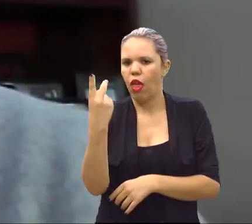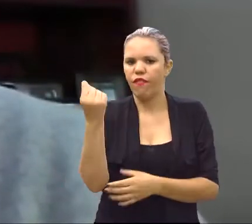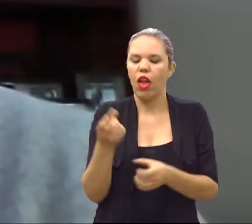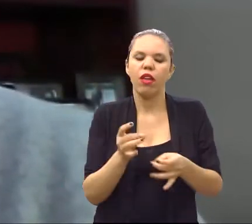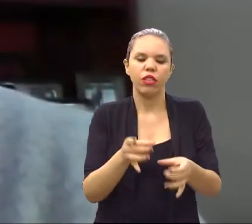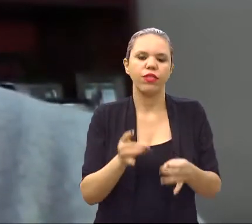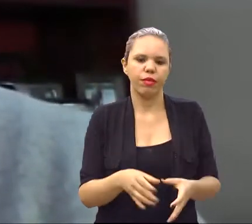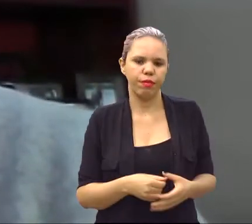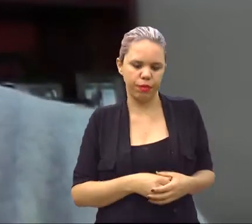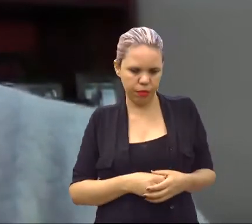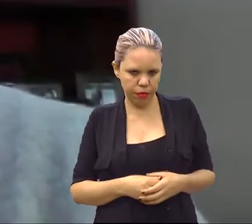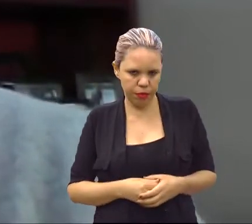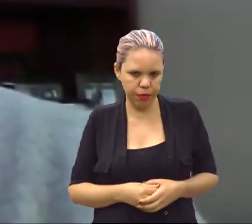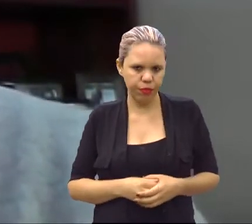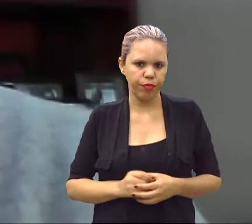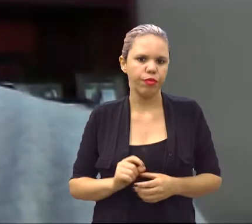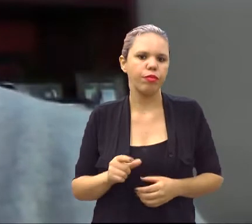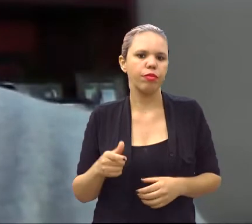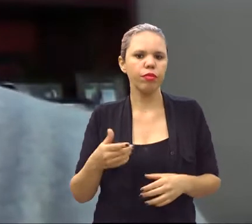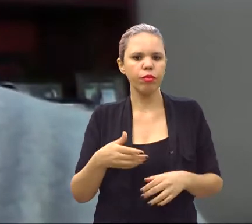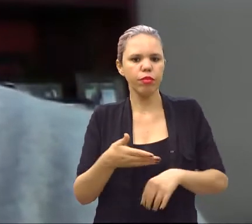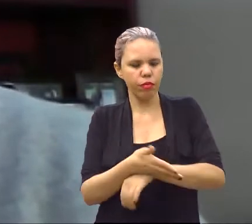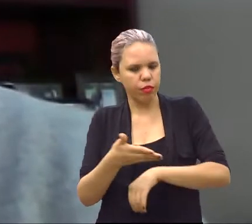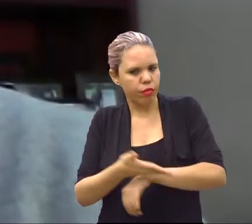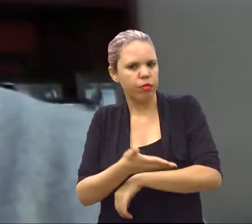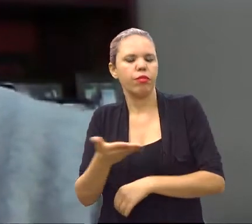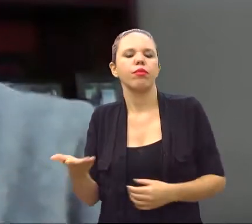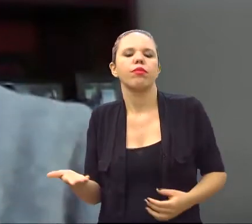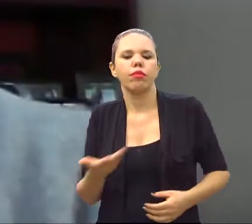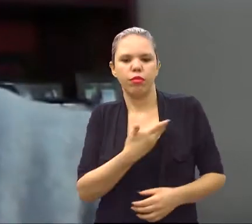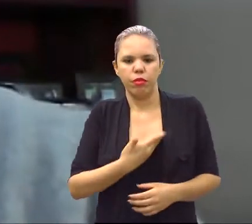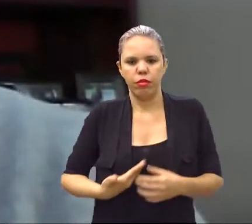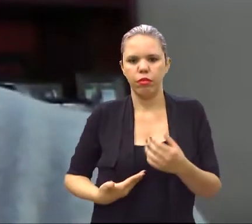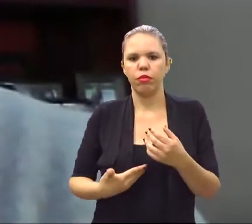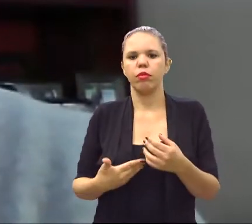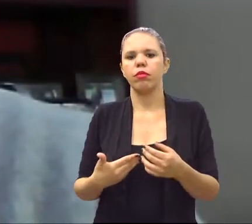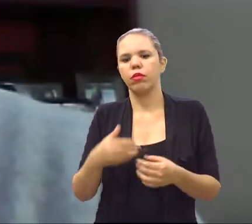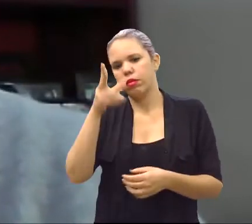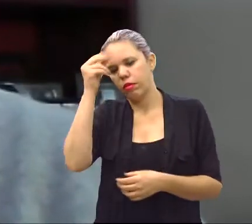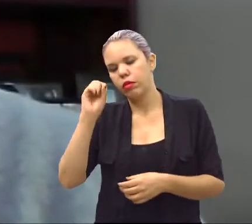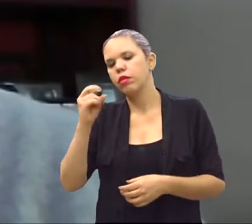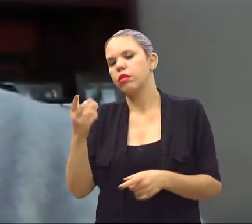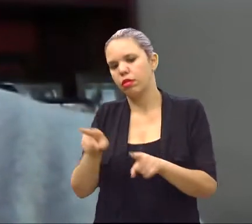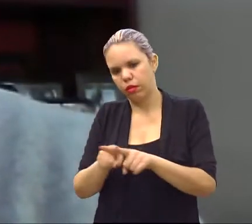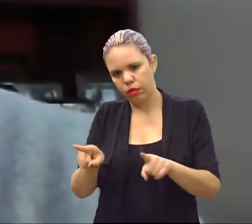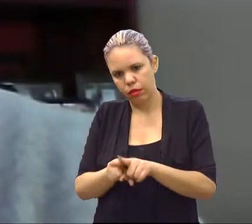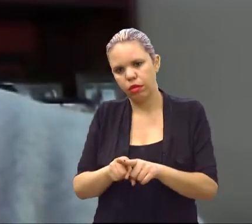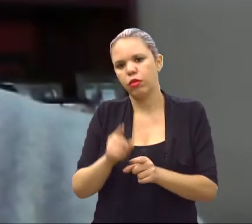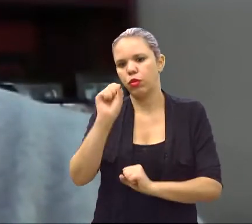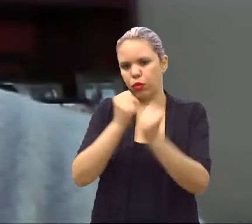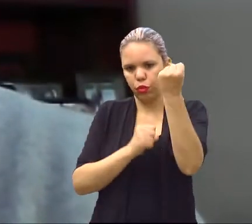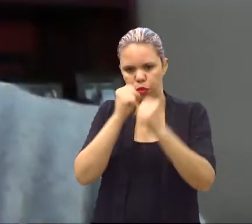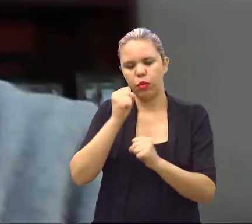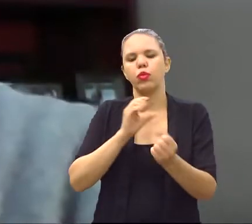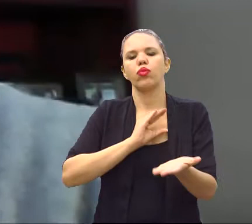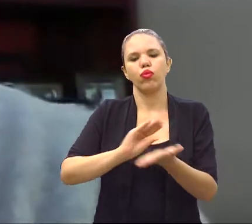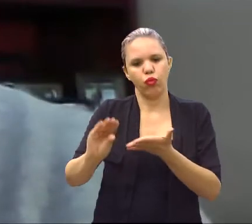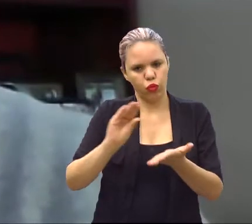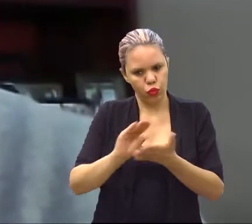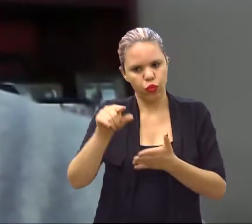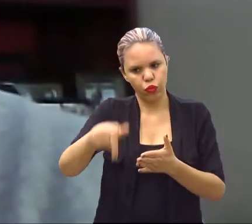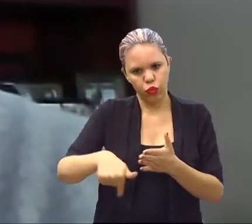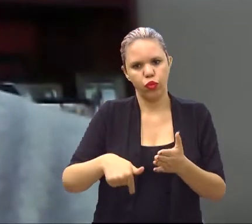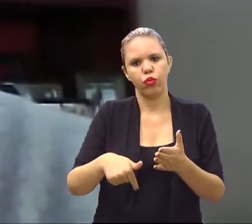de revenda. Aí que entra o poder público e as indústrias. As indústrias têm que investir